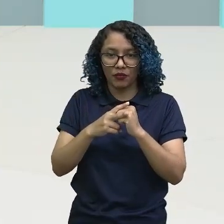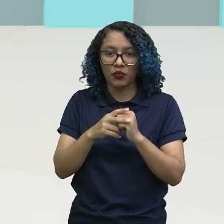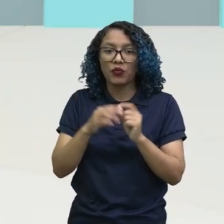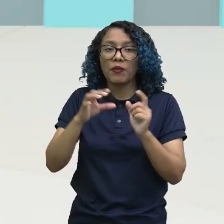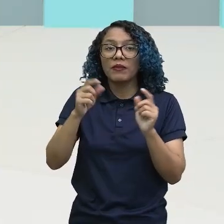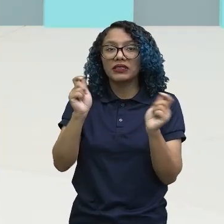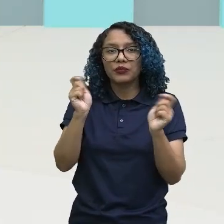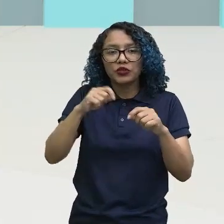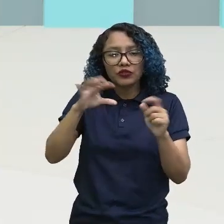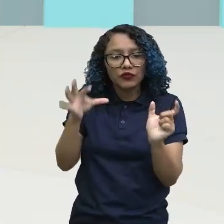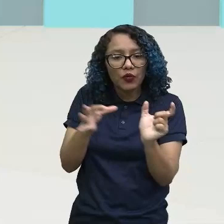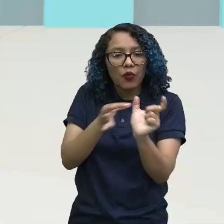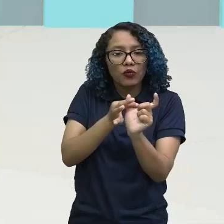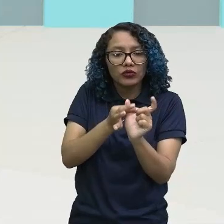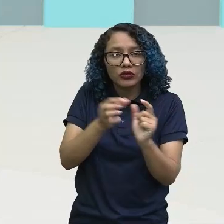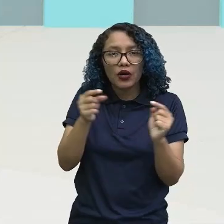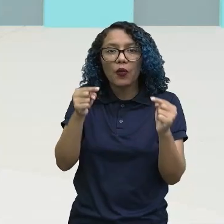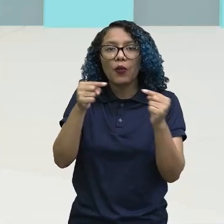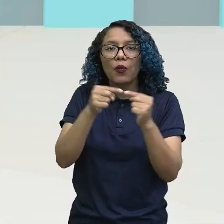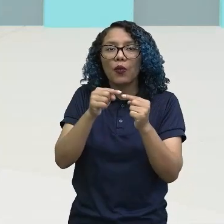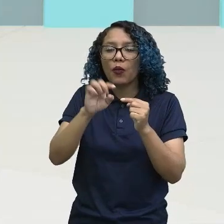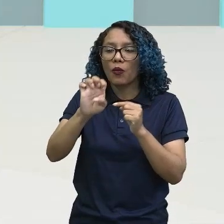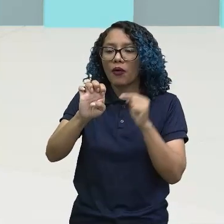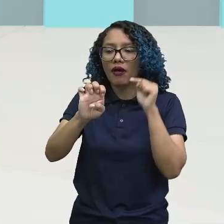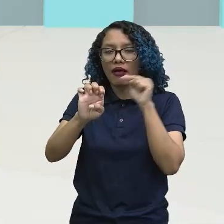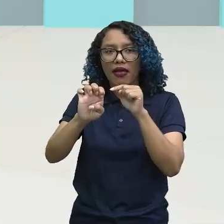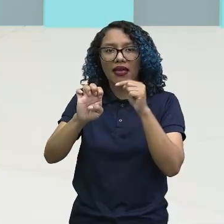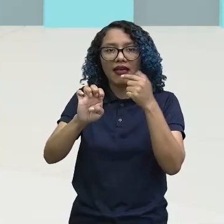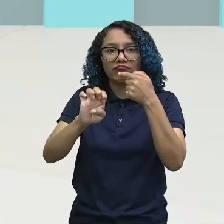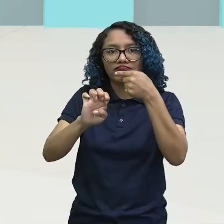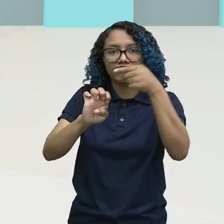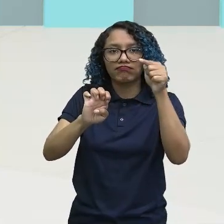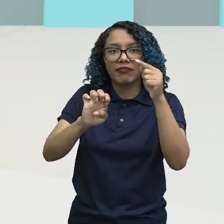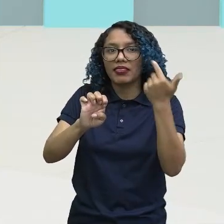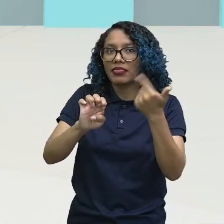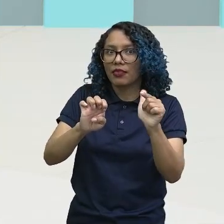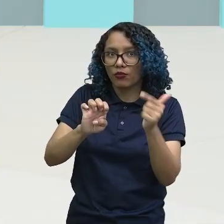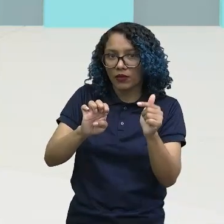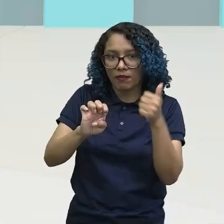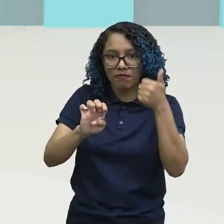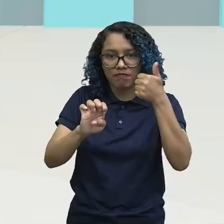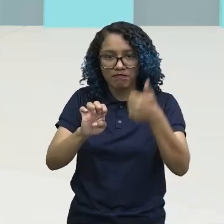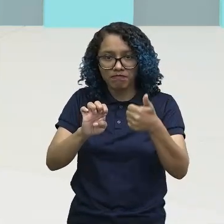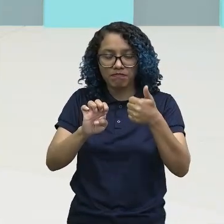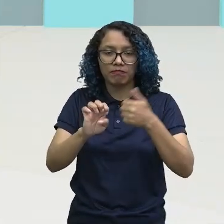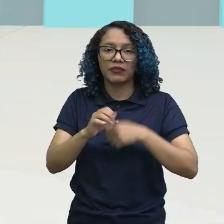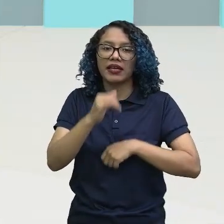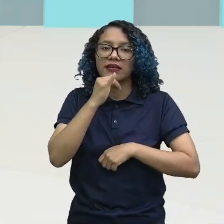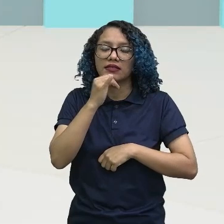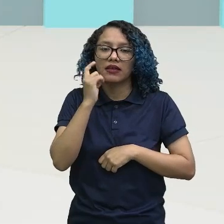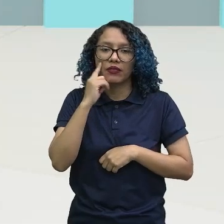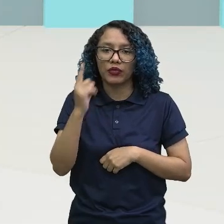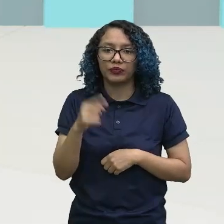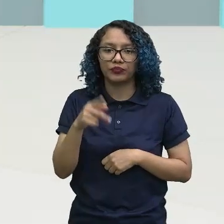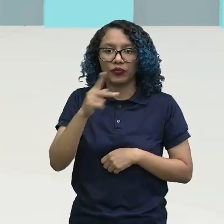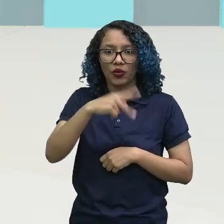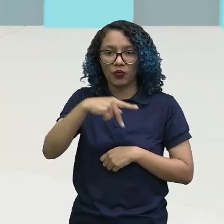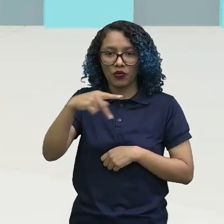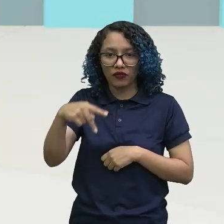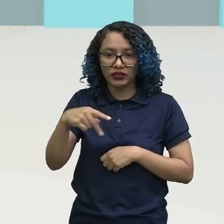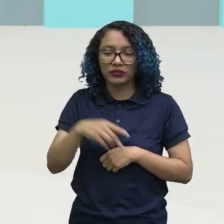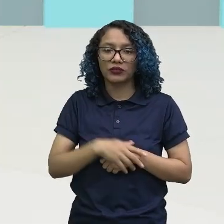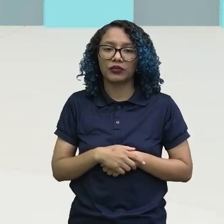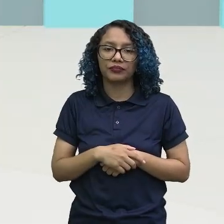acento, certo? Então, essas são as conjunções aditivas. Veremos os exemplos. O professor